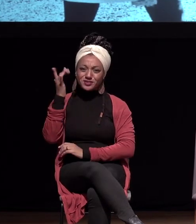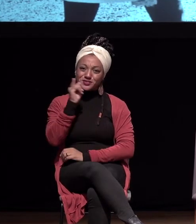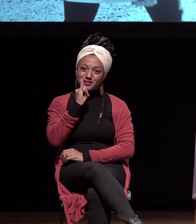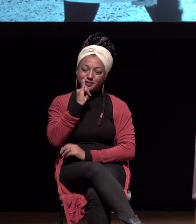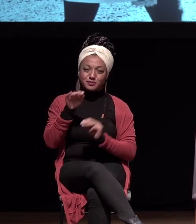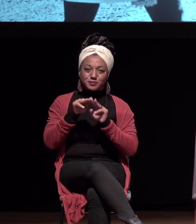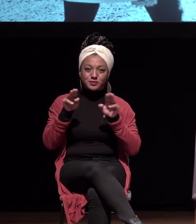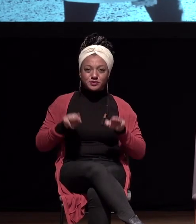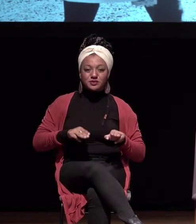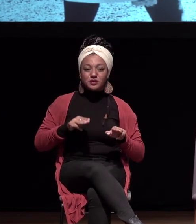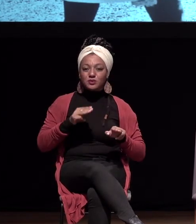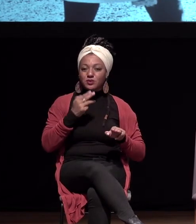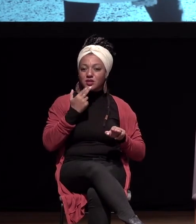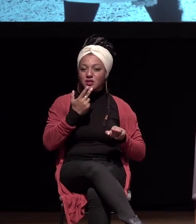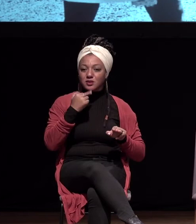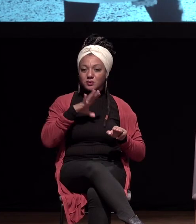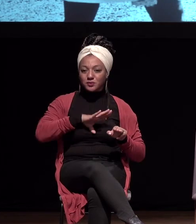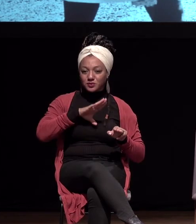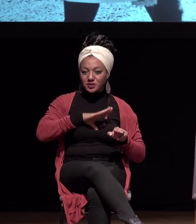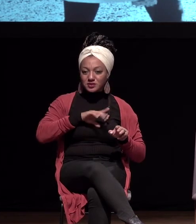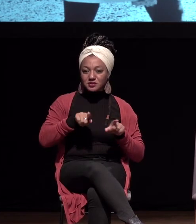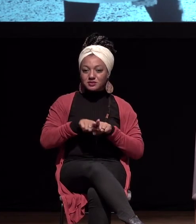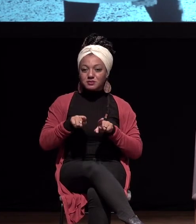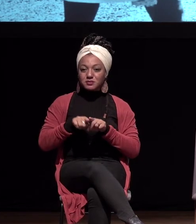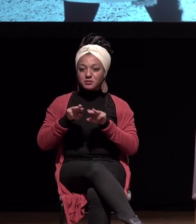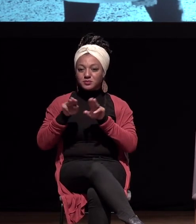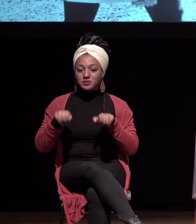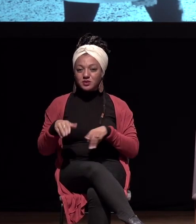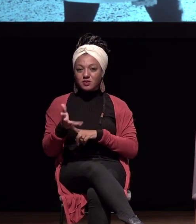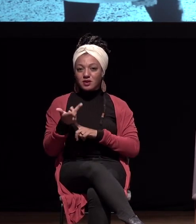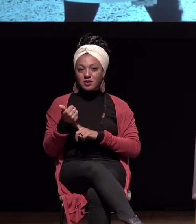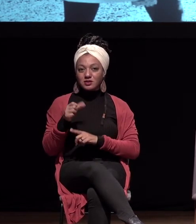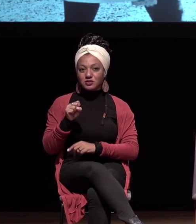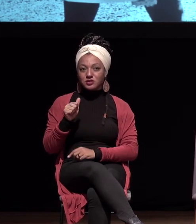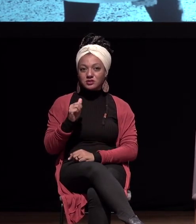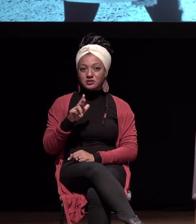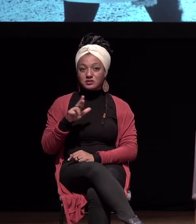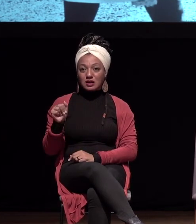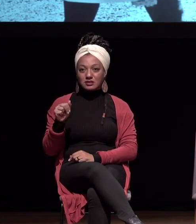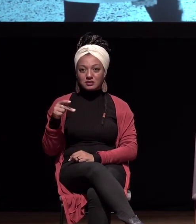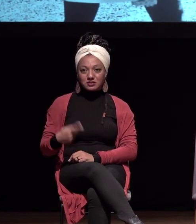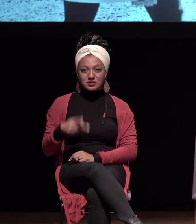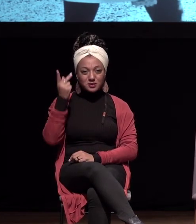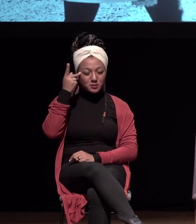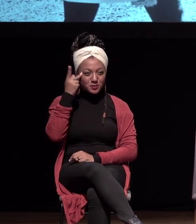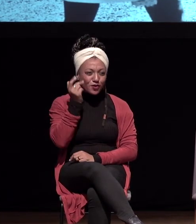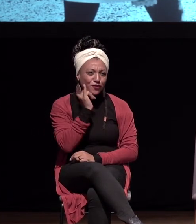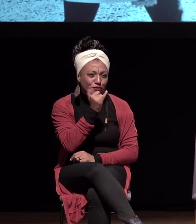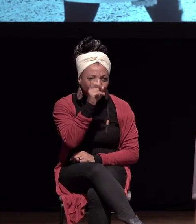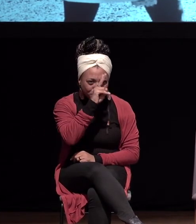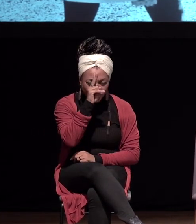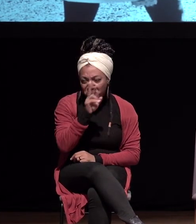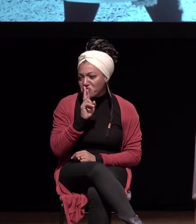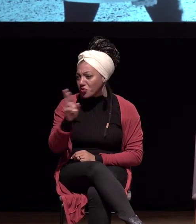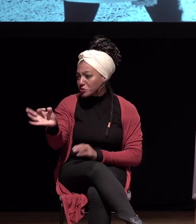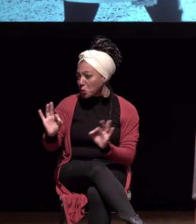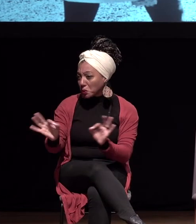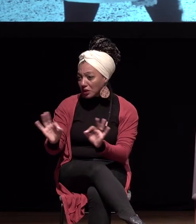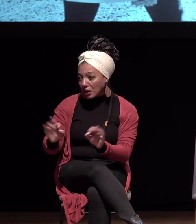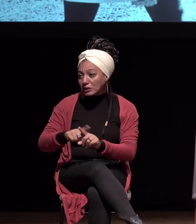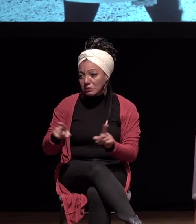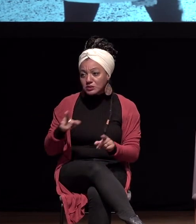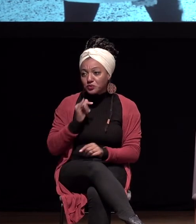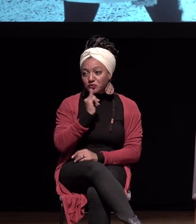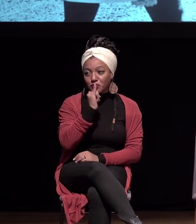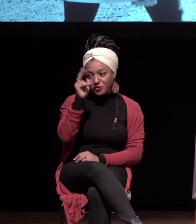Portuguesa e eu trabalhei no Museu de Arte Sacra de São Paulo. Eu vou contar um caso. Acho que não vai responder nada do que você está pensando